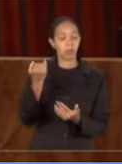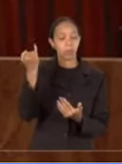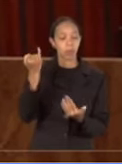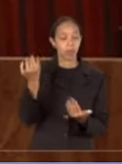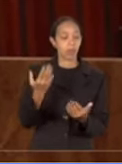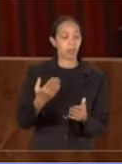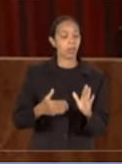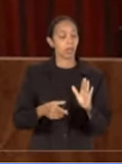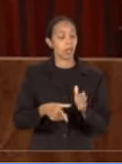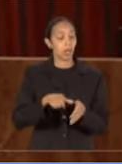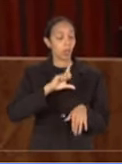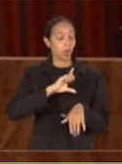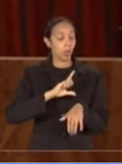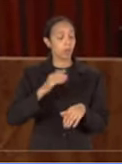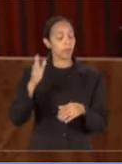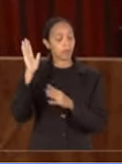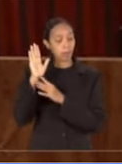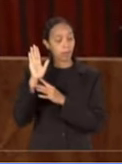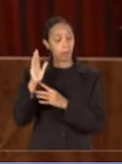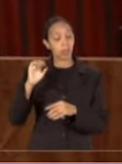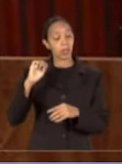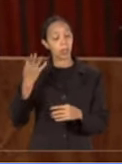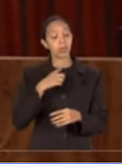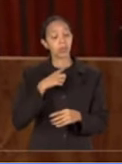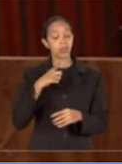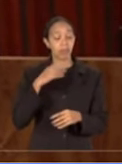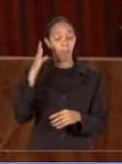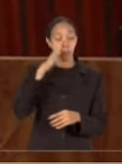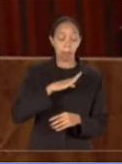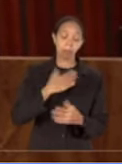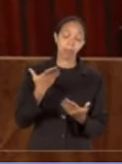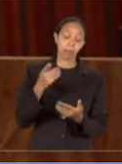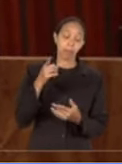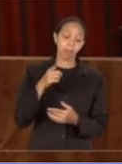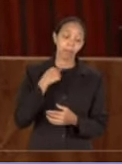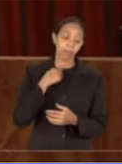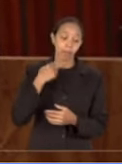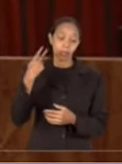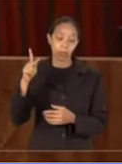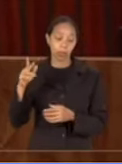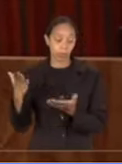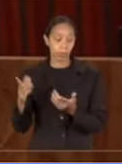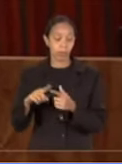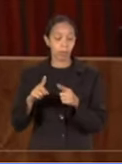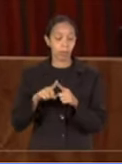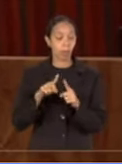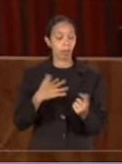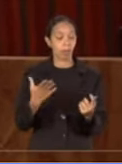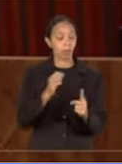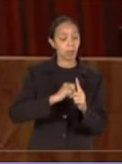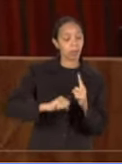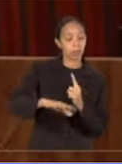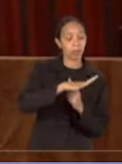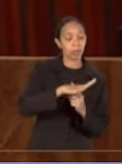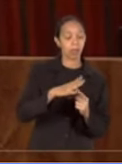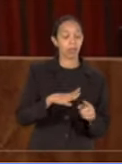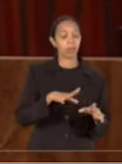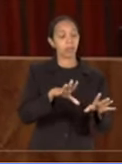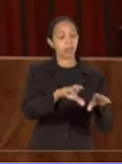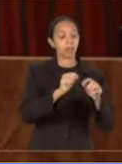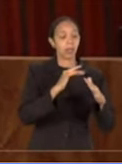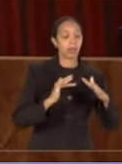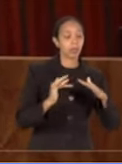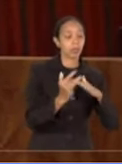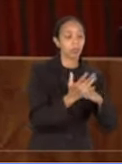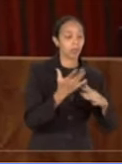pré-candidato ou mesmo se houve má-fé de sua parte. 2. No estágio atual da sociedade, que adota as redes sociais e